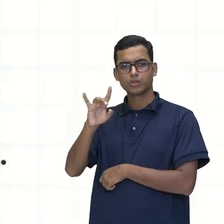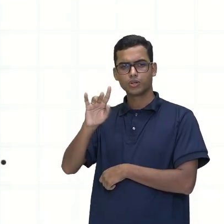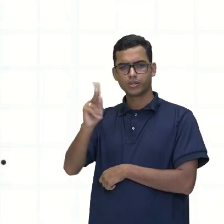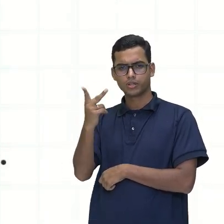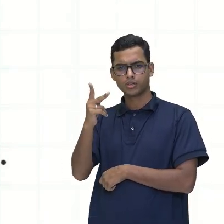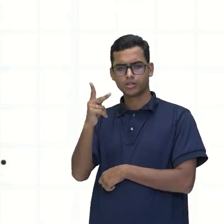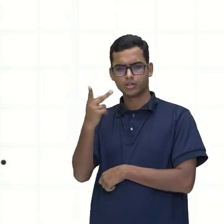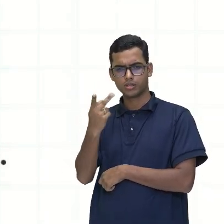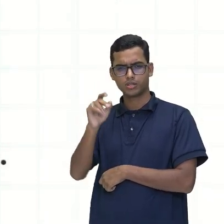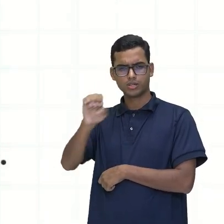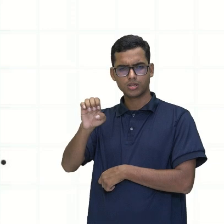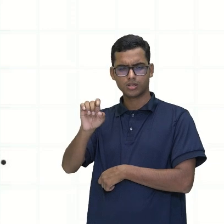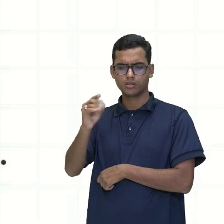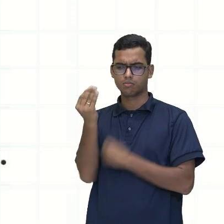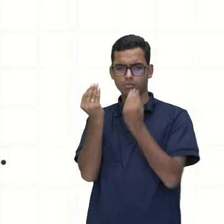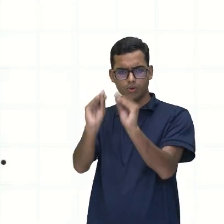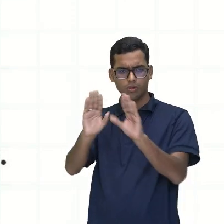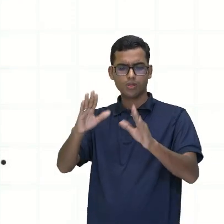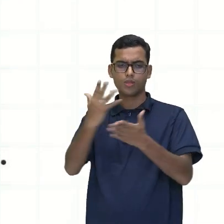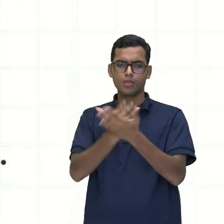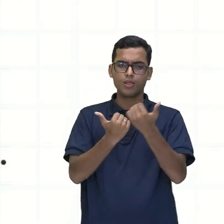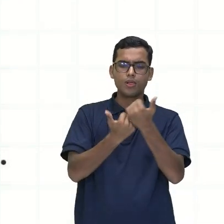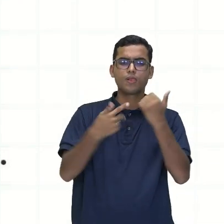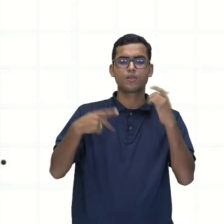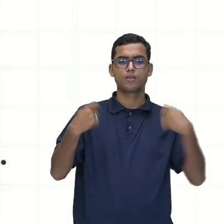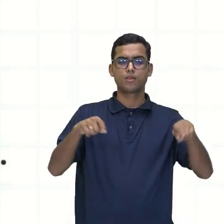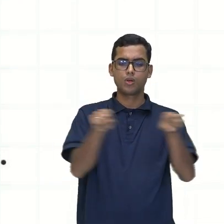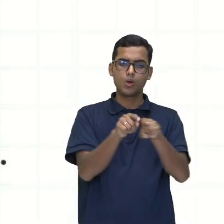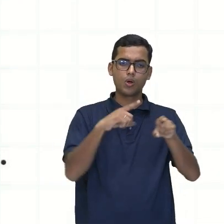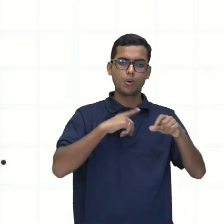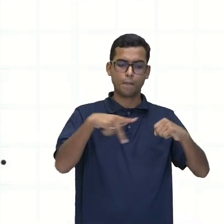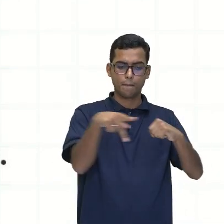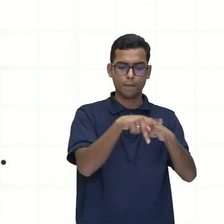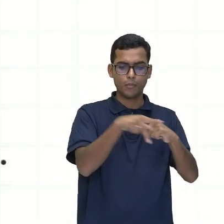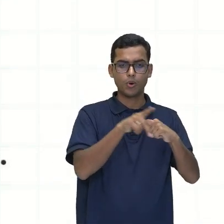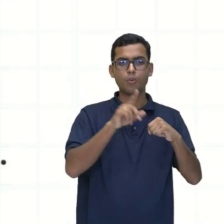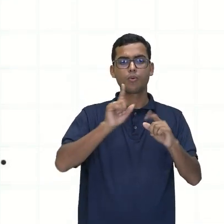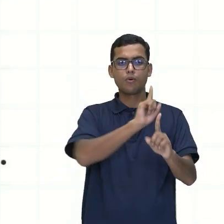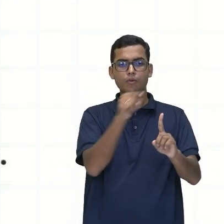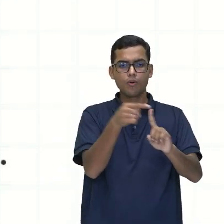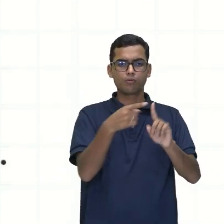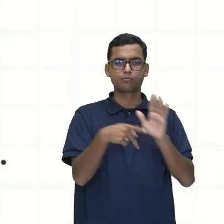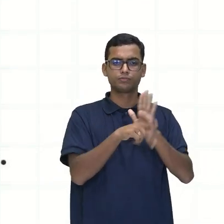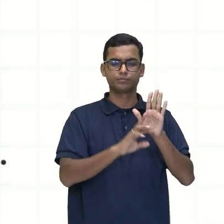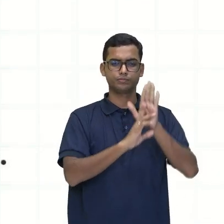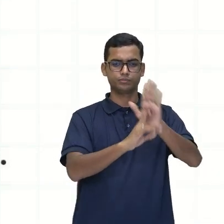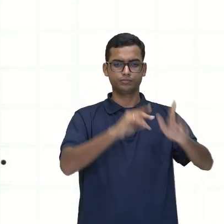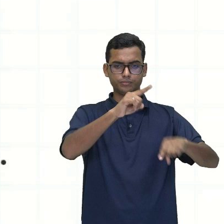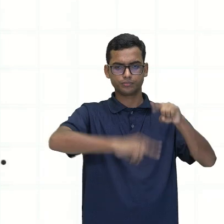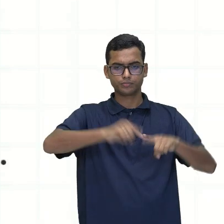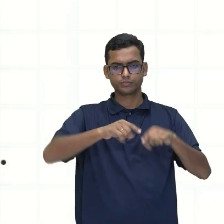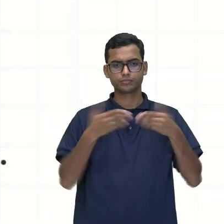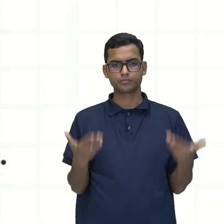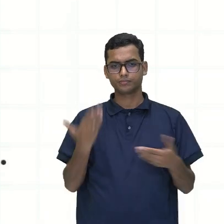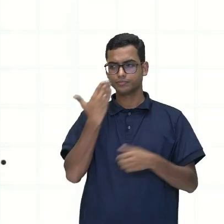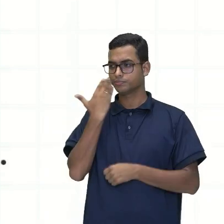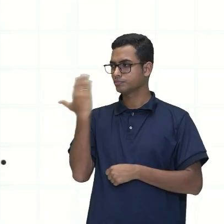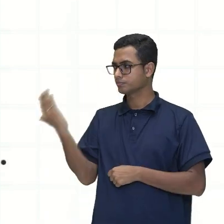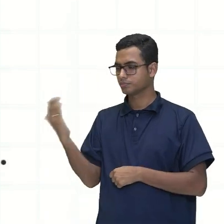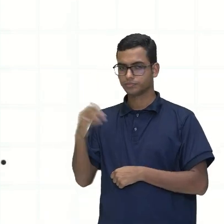depois do verbo, eu tenho que usar um pronome com função de objeto. Então, o que é que eu vou utilizar aqui? Eu vou utilizar